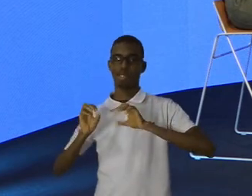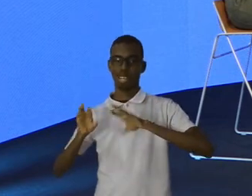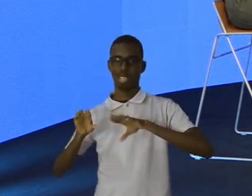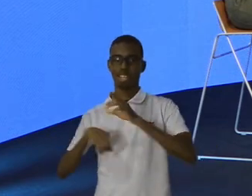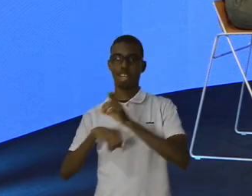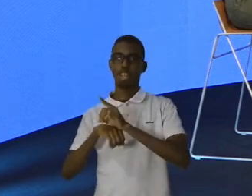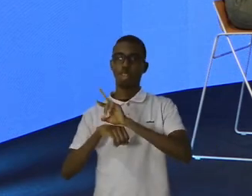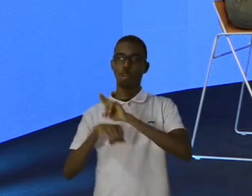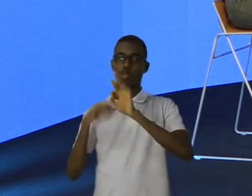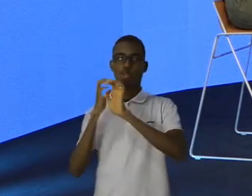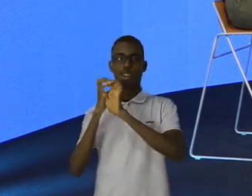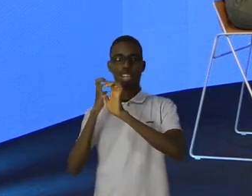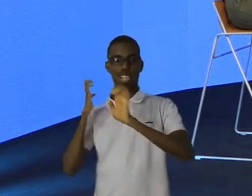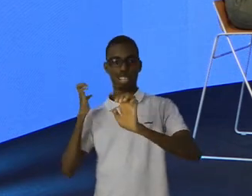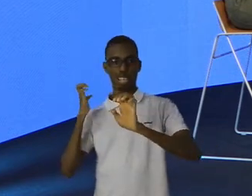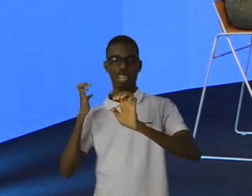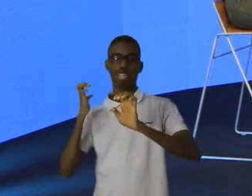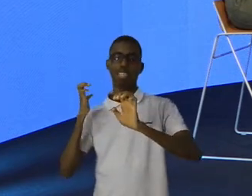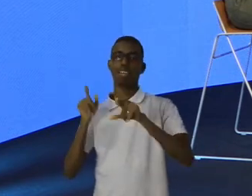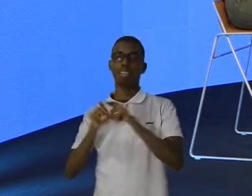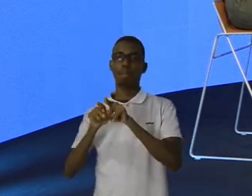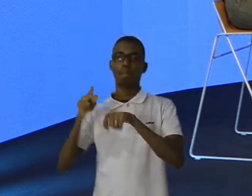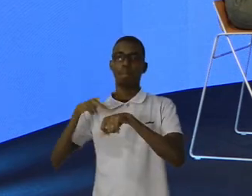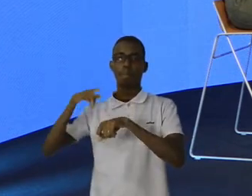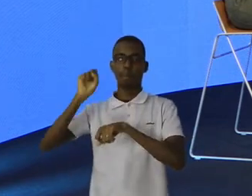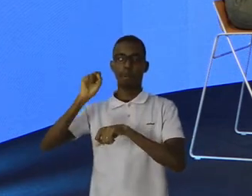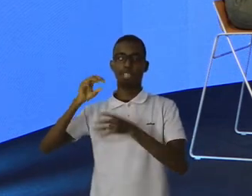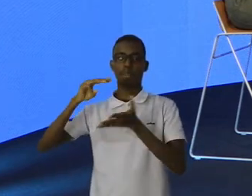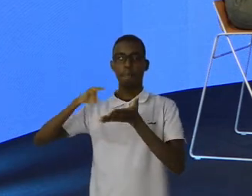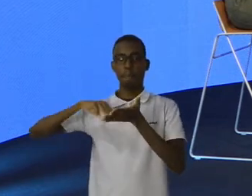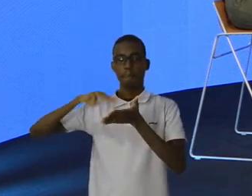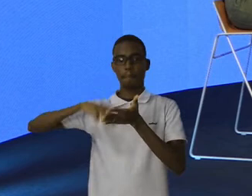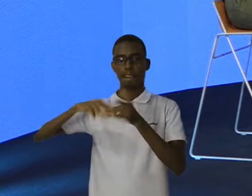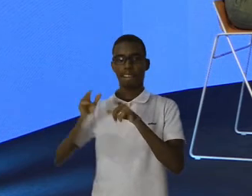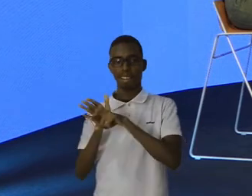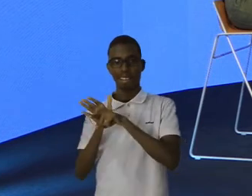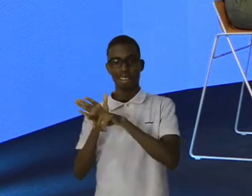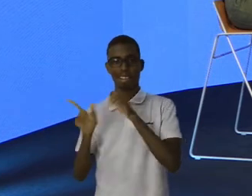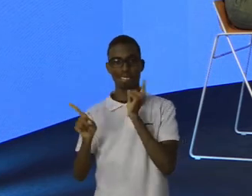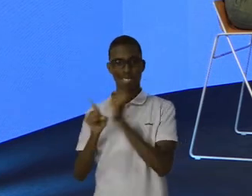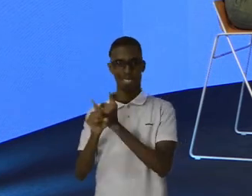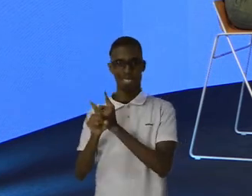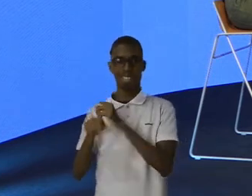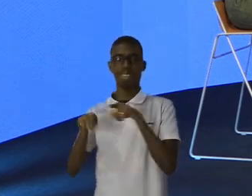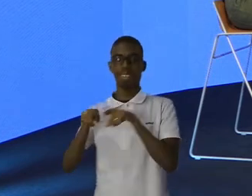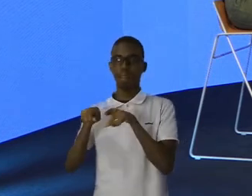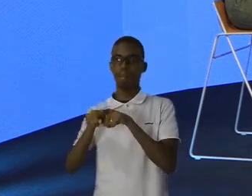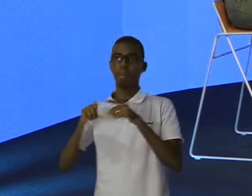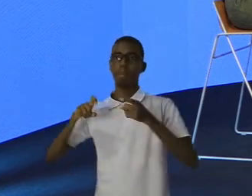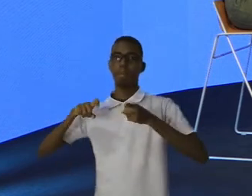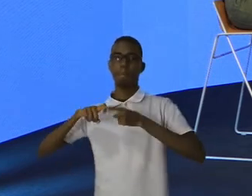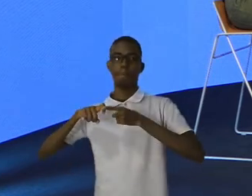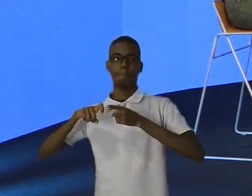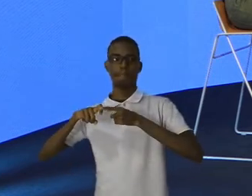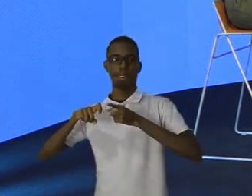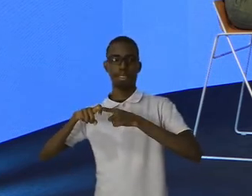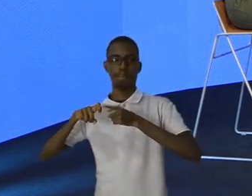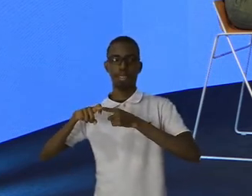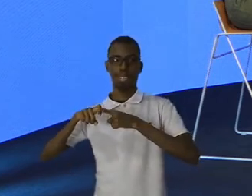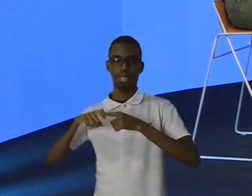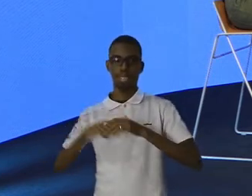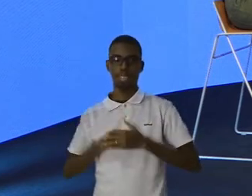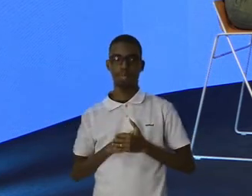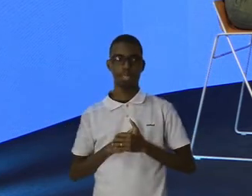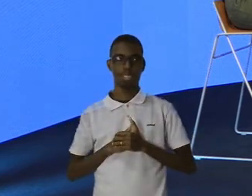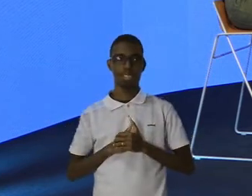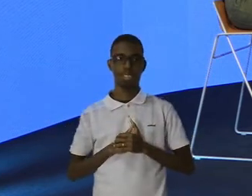produção e pós-doutorado em métodos e diagnósticos em medicina molecular e epidemiologia. Atualmente, ele é